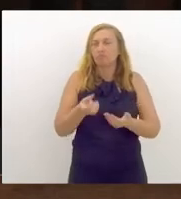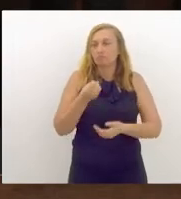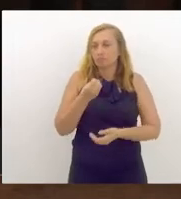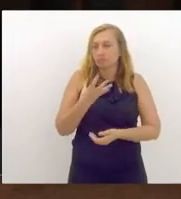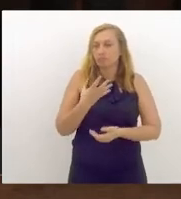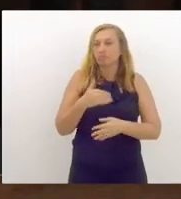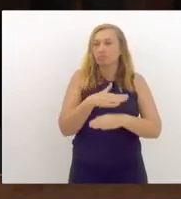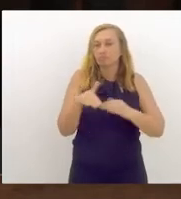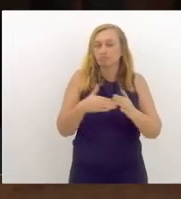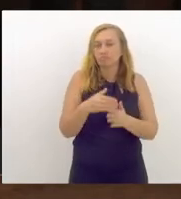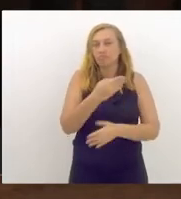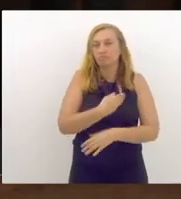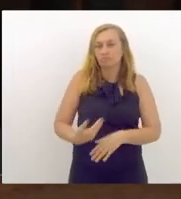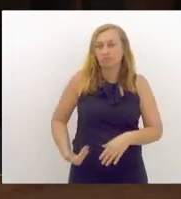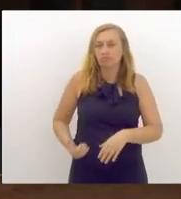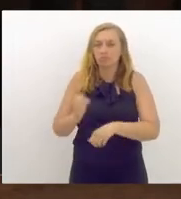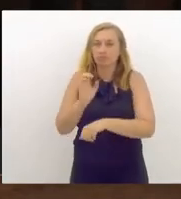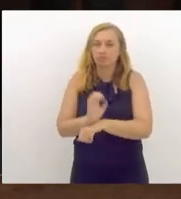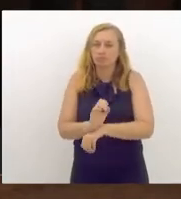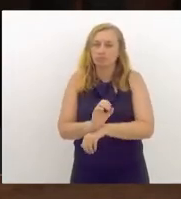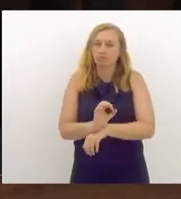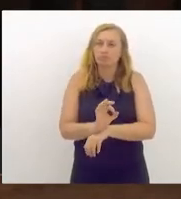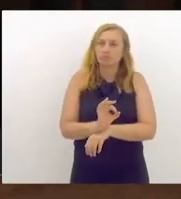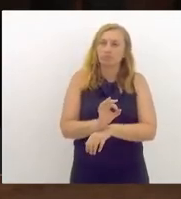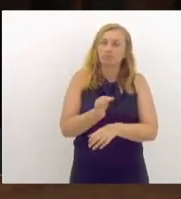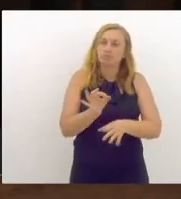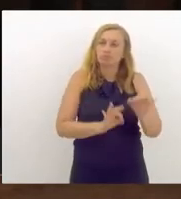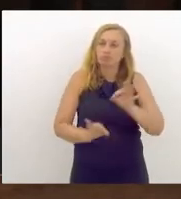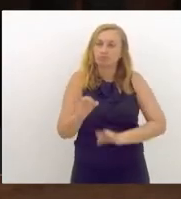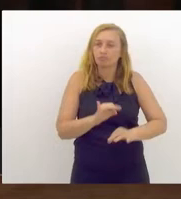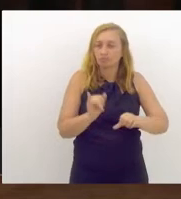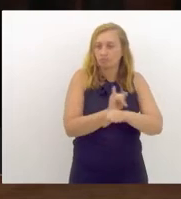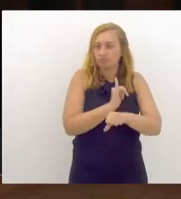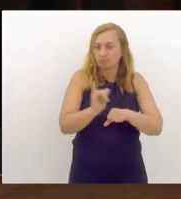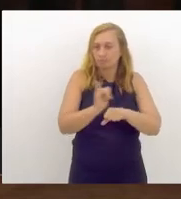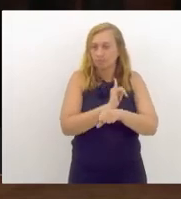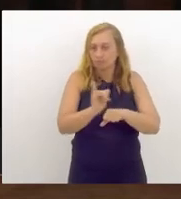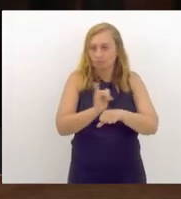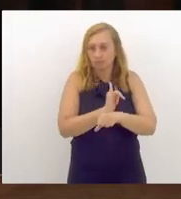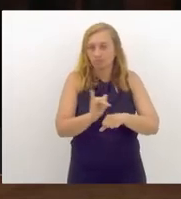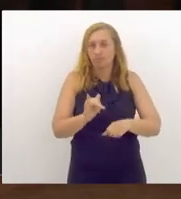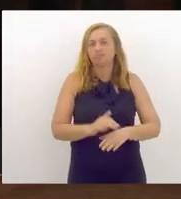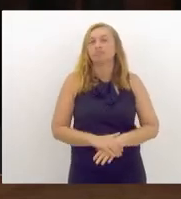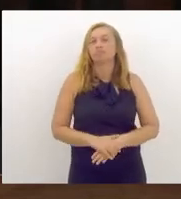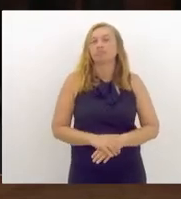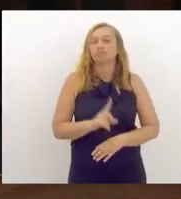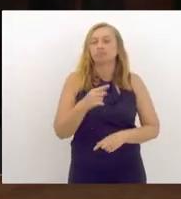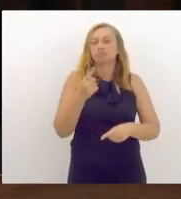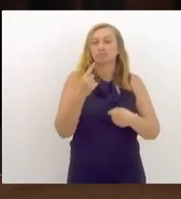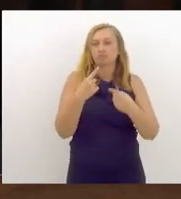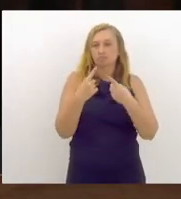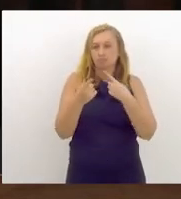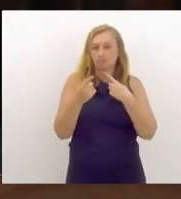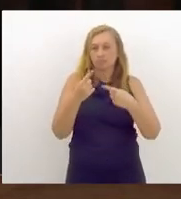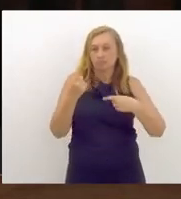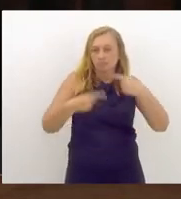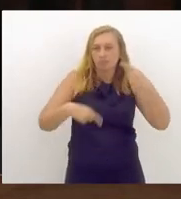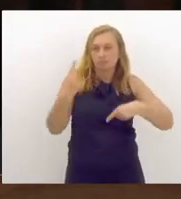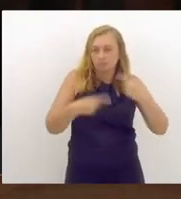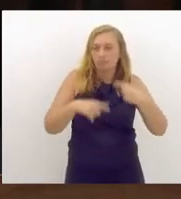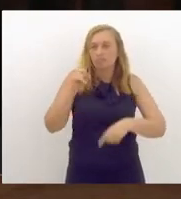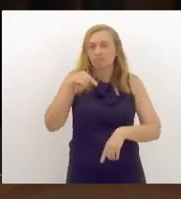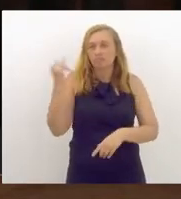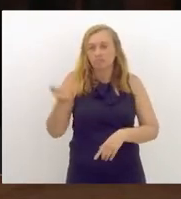todo o governo estadual fazer periodicamente um planejamento estratégico né Eu acho que esse debate né É extremamente